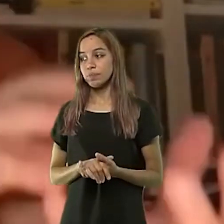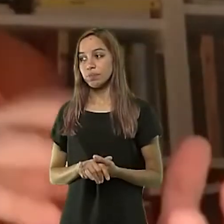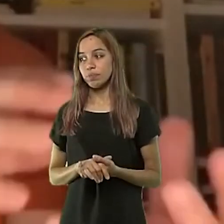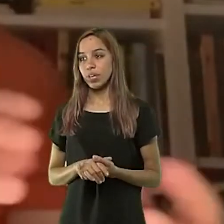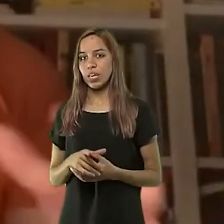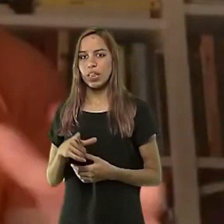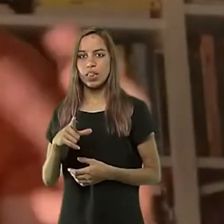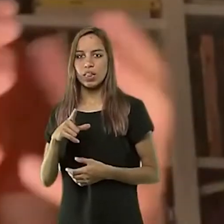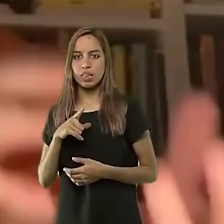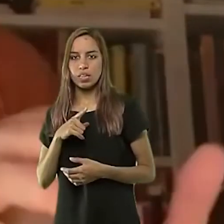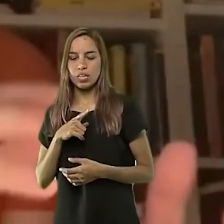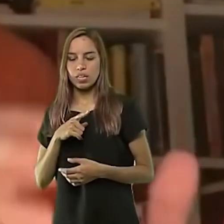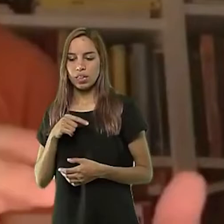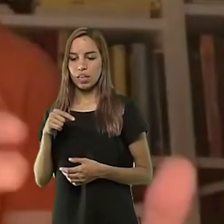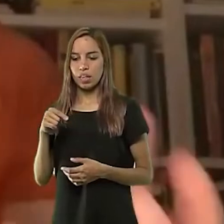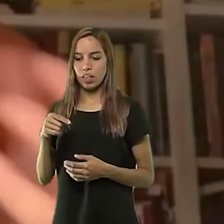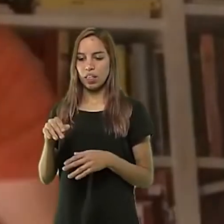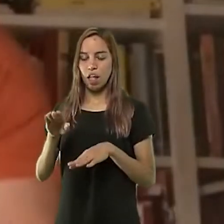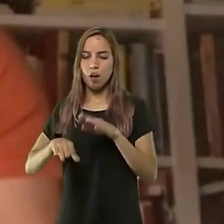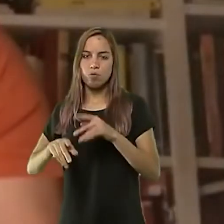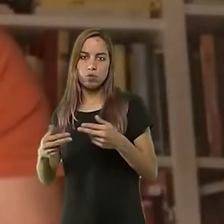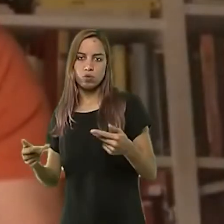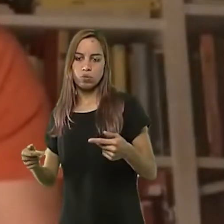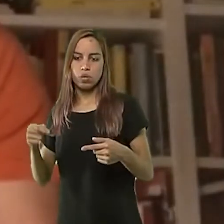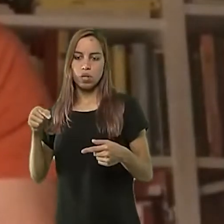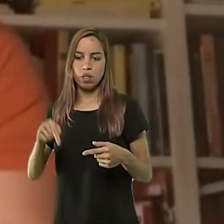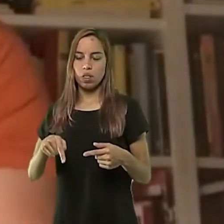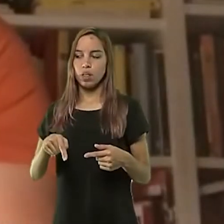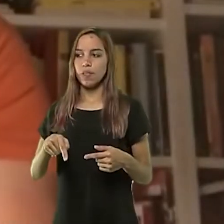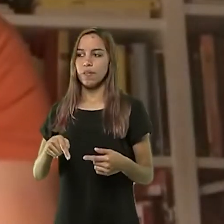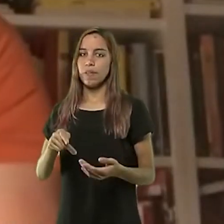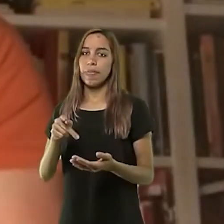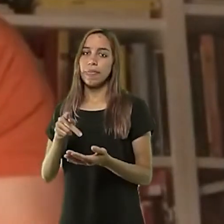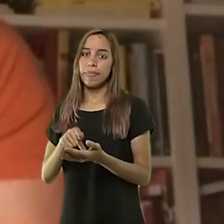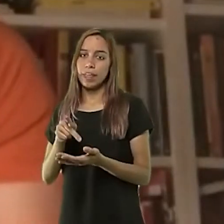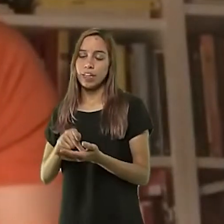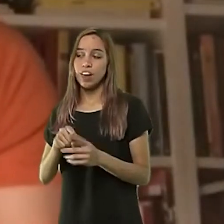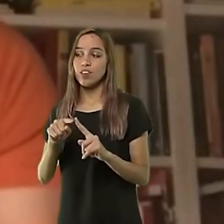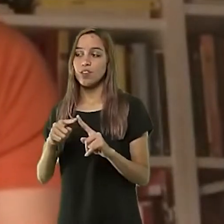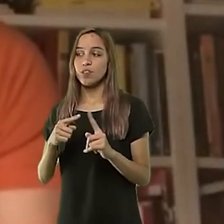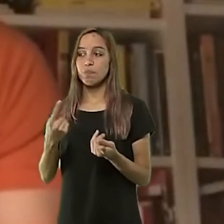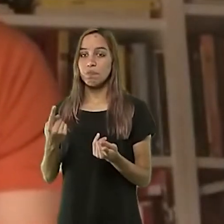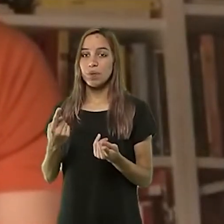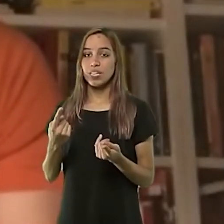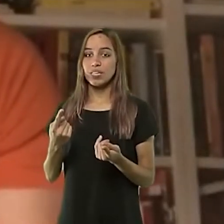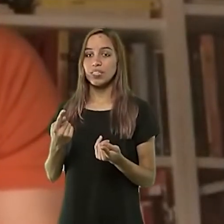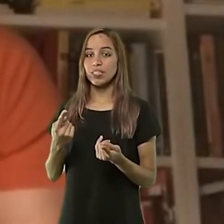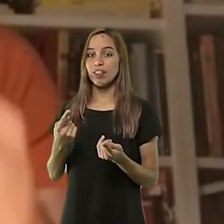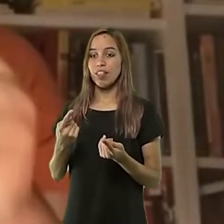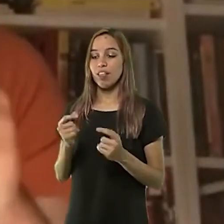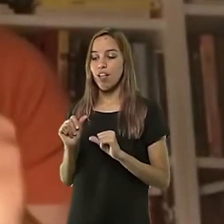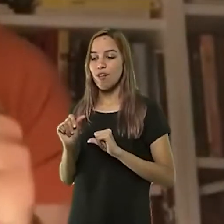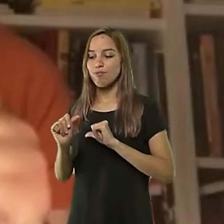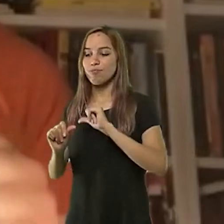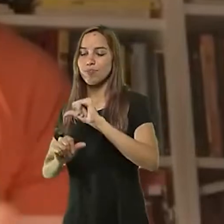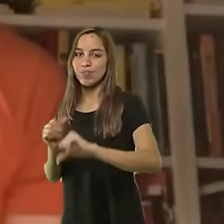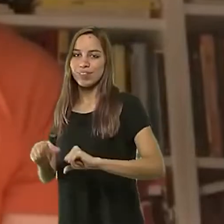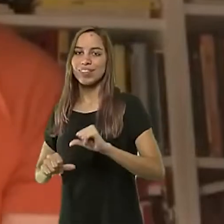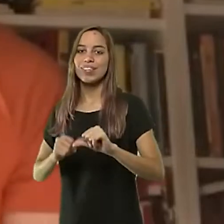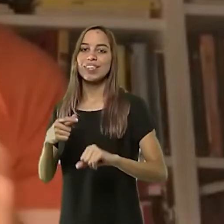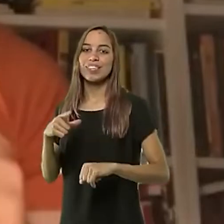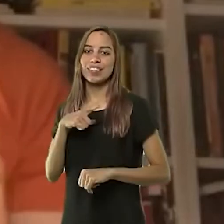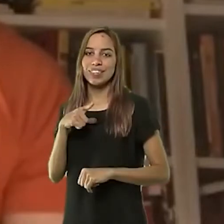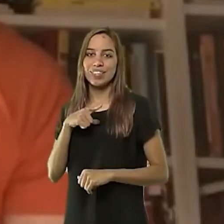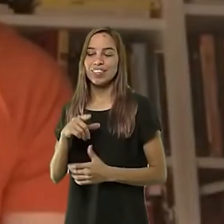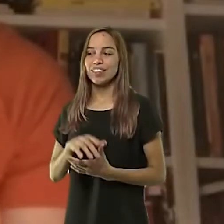estranhos, aqueles que são reais, mais estranhos, utilizo na enciclopédia e os outros invento. E normalmente as pessoas acham